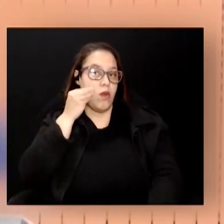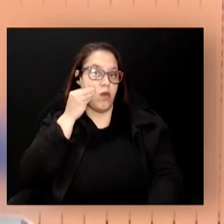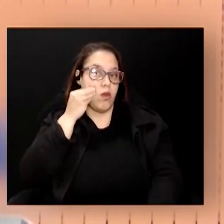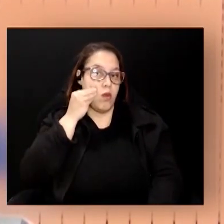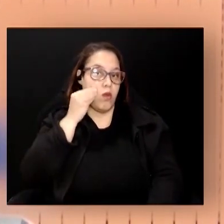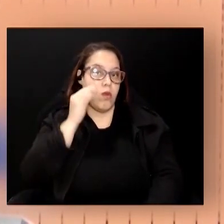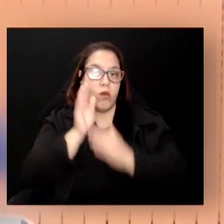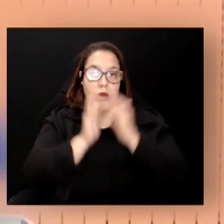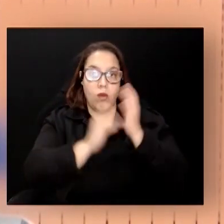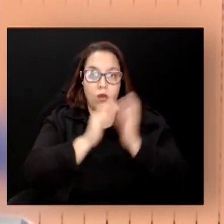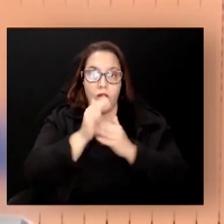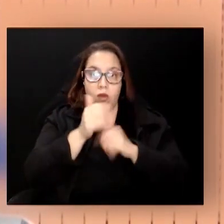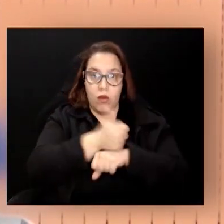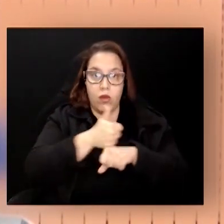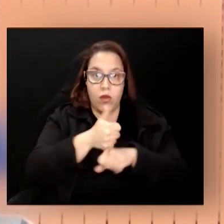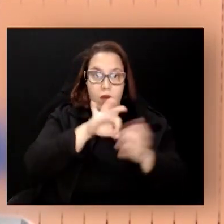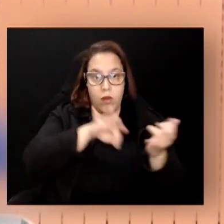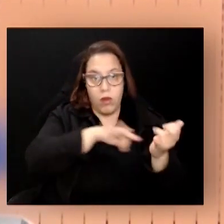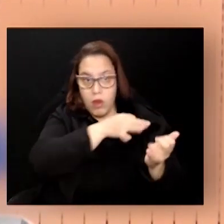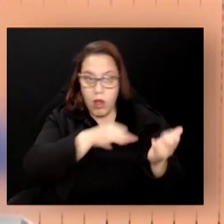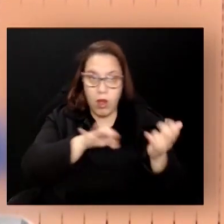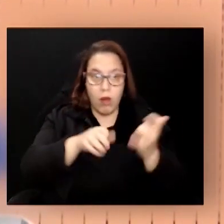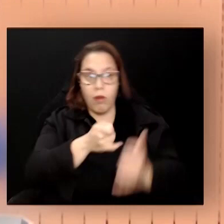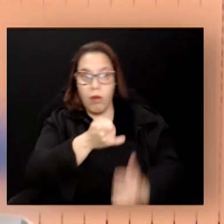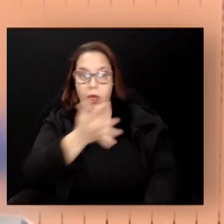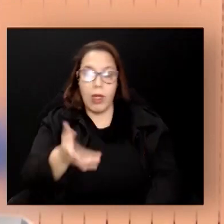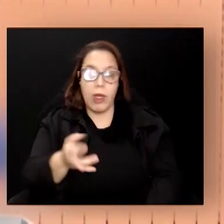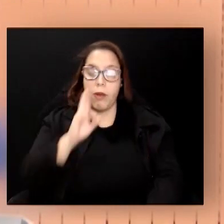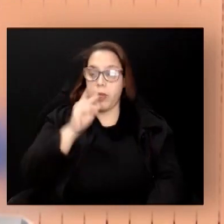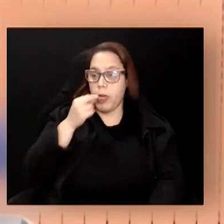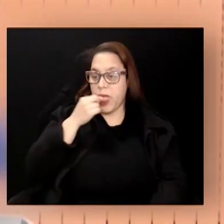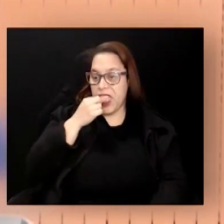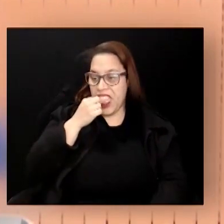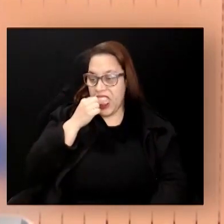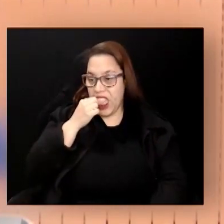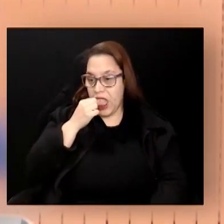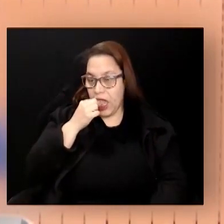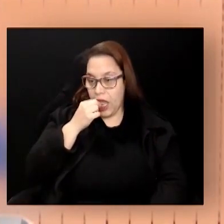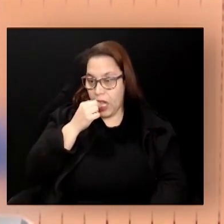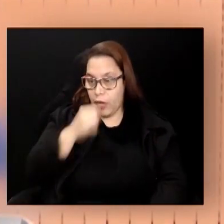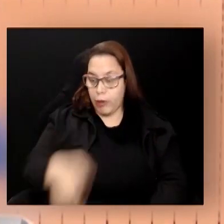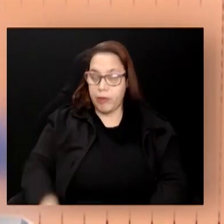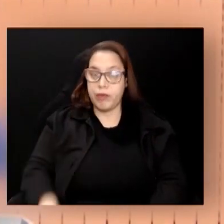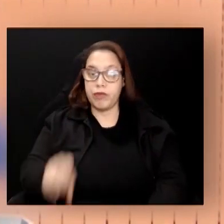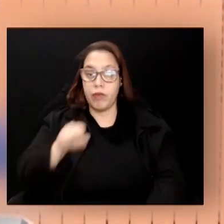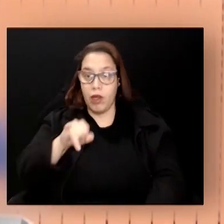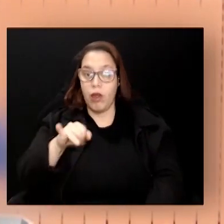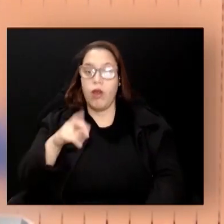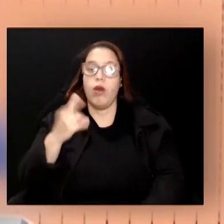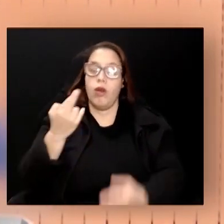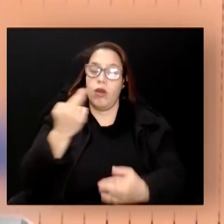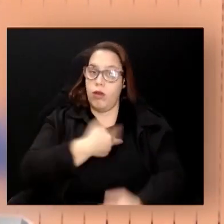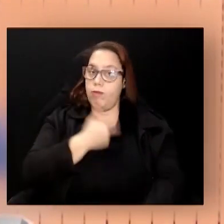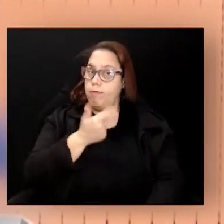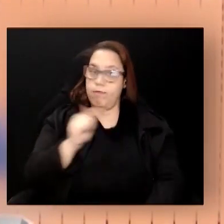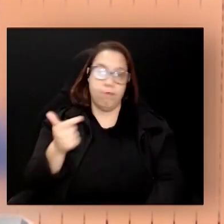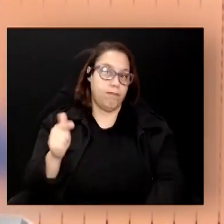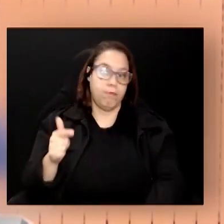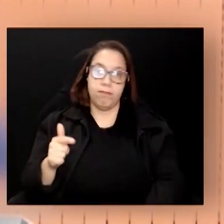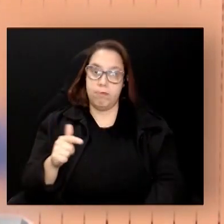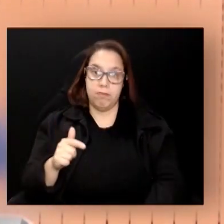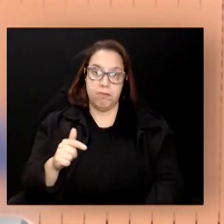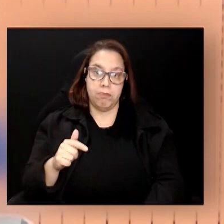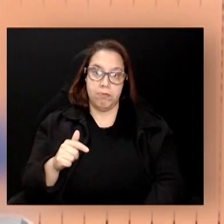instrumentos e funções. A resposta que foi dada, tiveram várias respostas que não foram